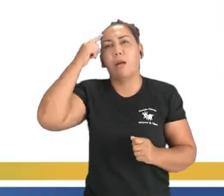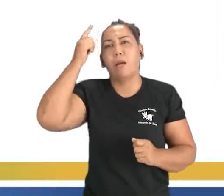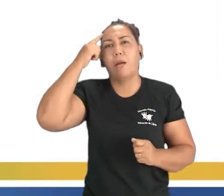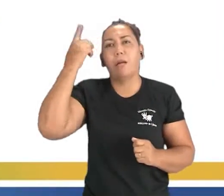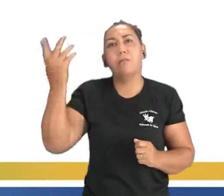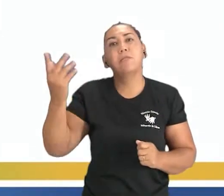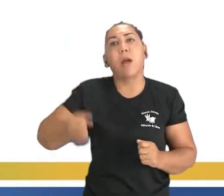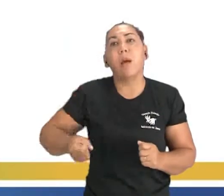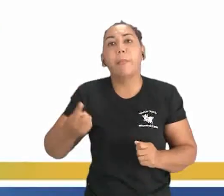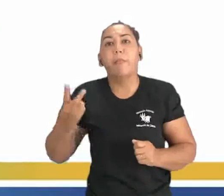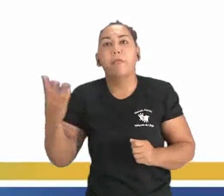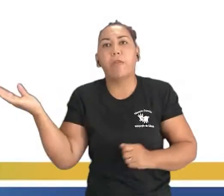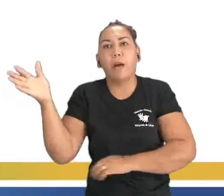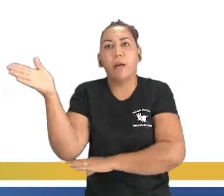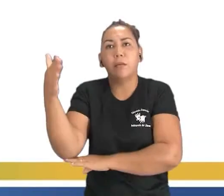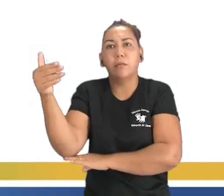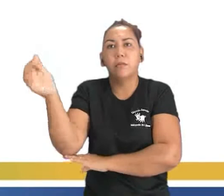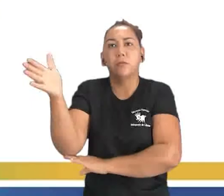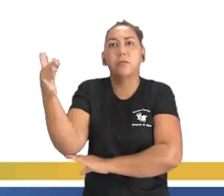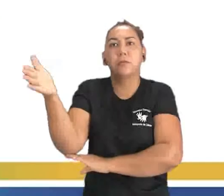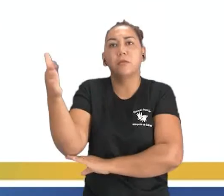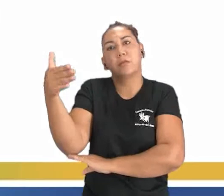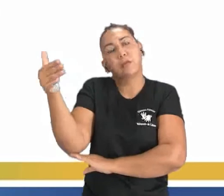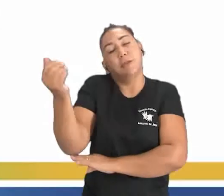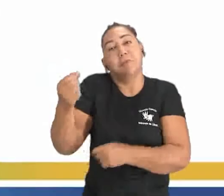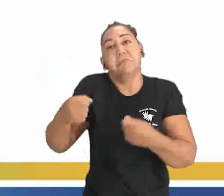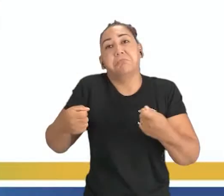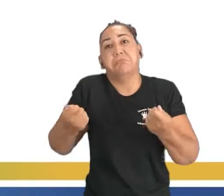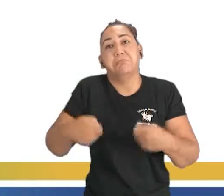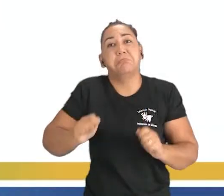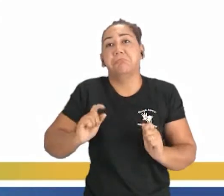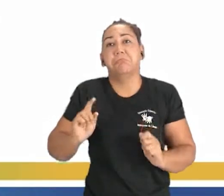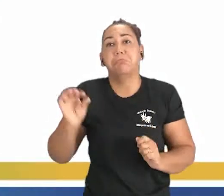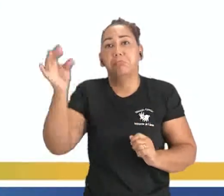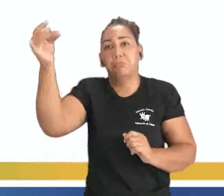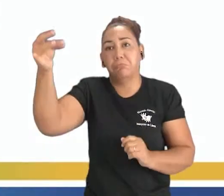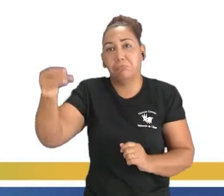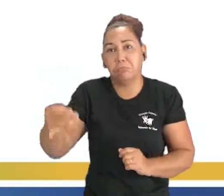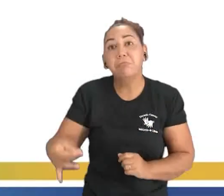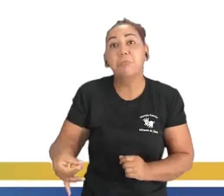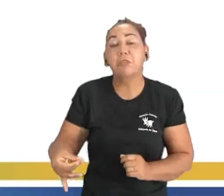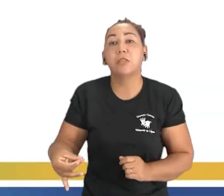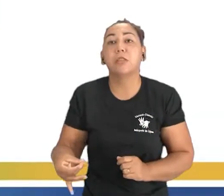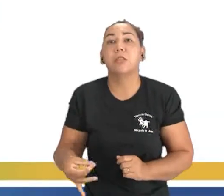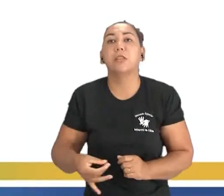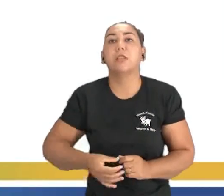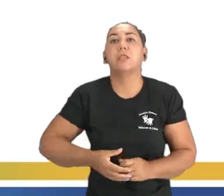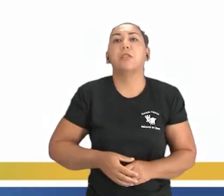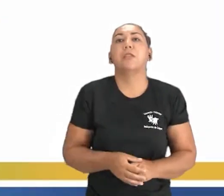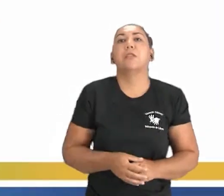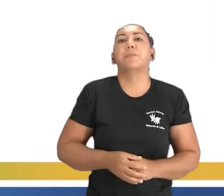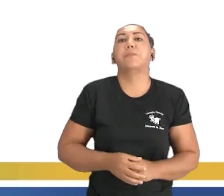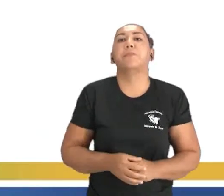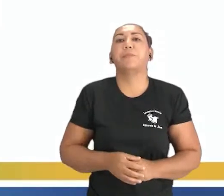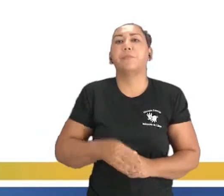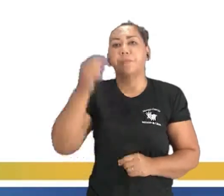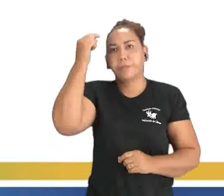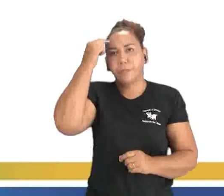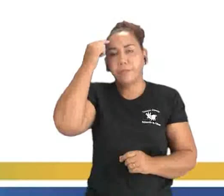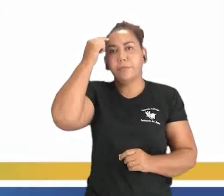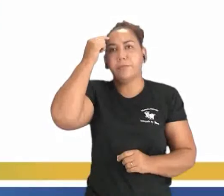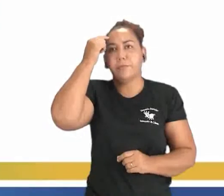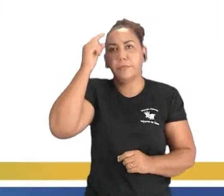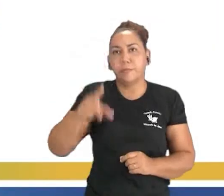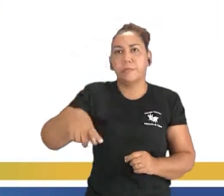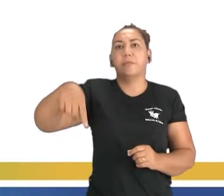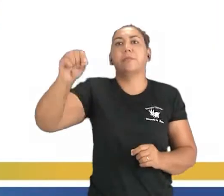número de possíveis bandeiras sem ter que listá-las, né? A gente podia pensar que a cor externa, ela pode ser escolhida de 3